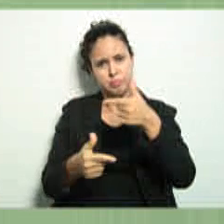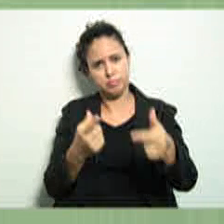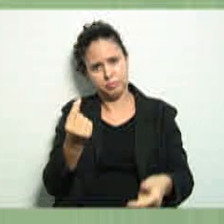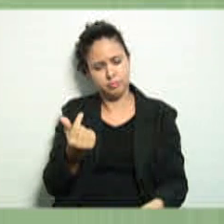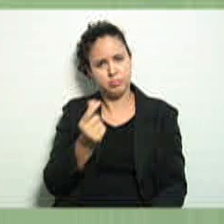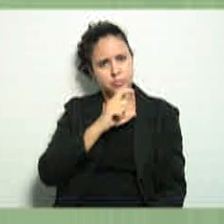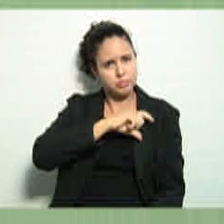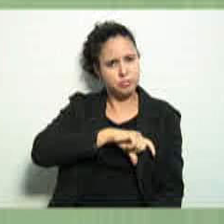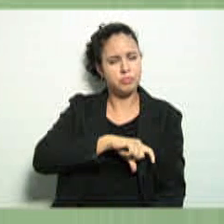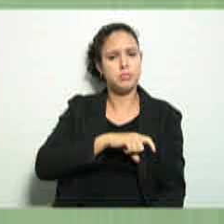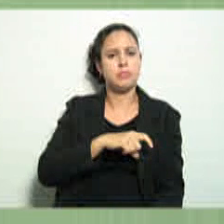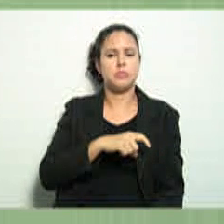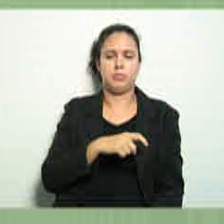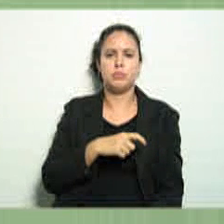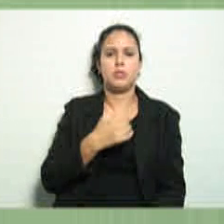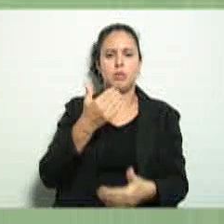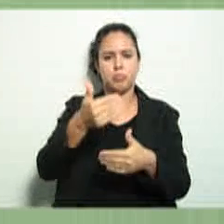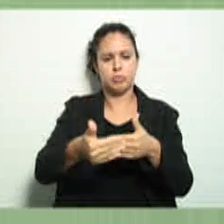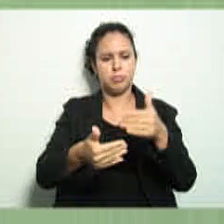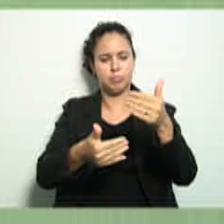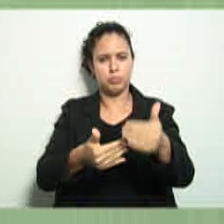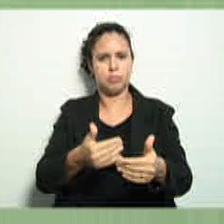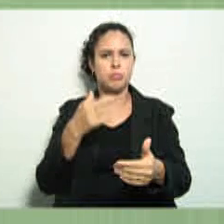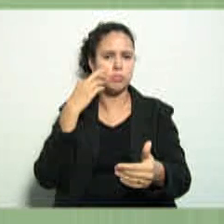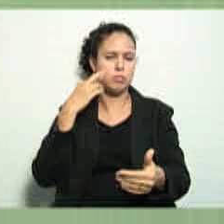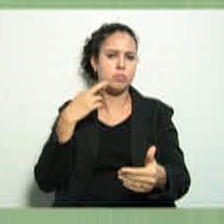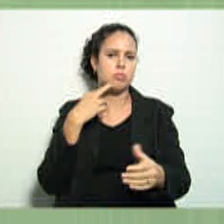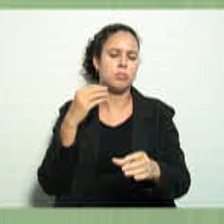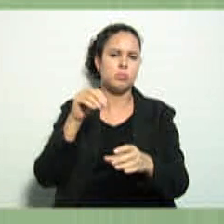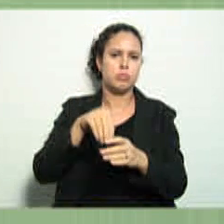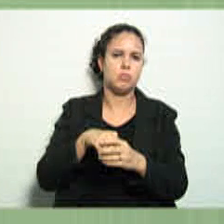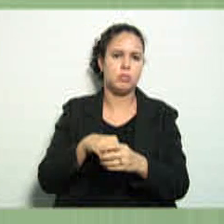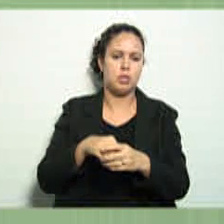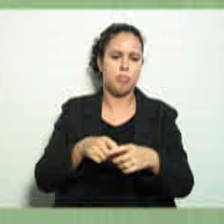setores que estão em grande crescimento no nosso estado.